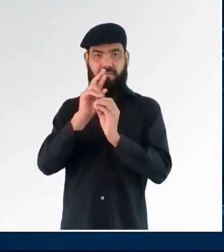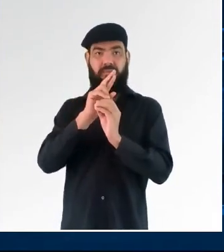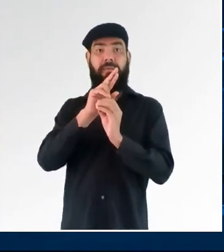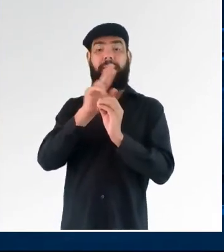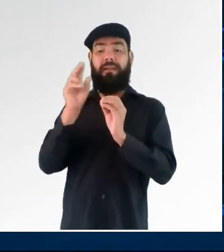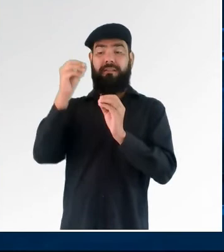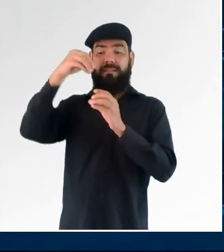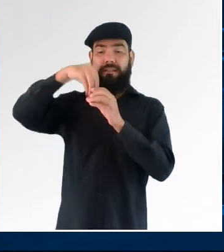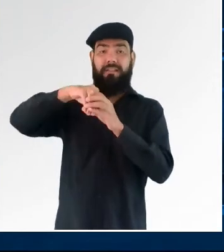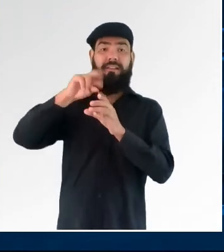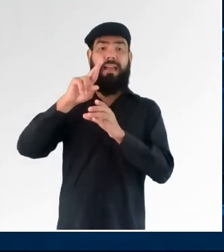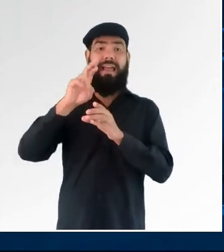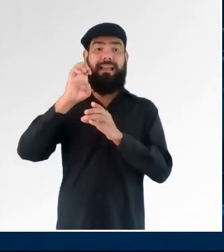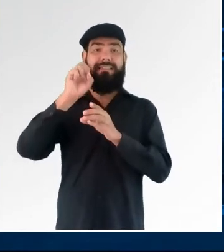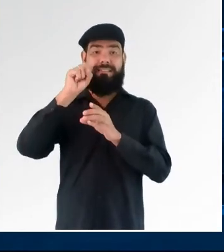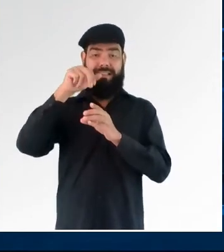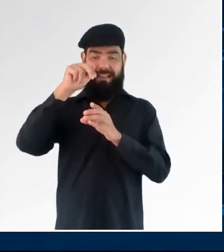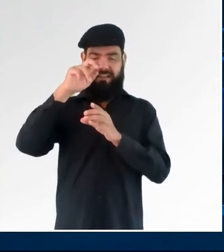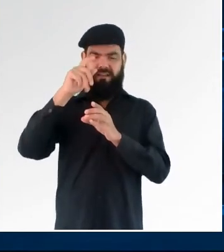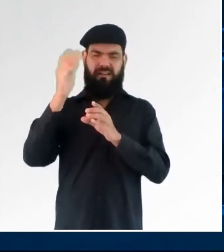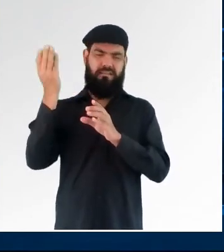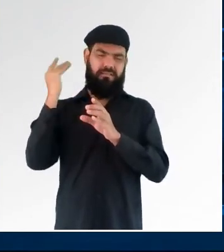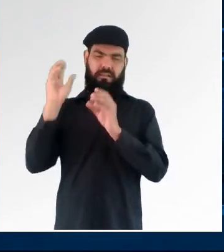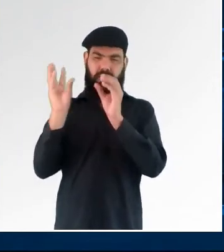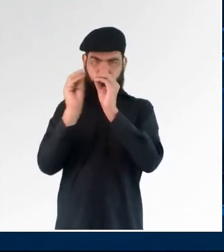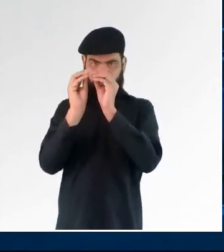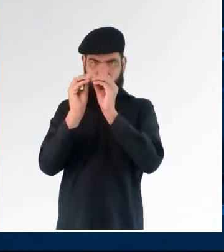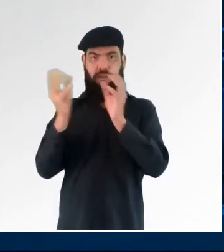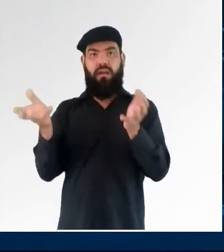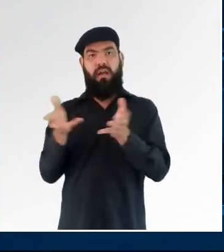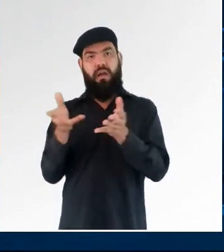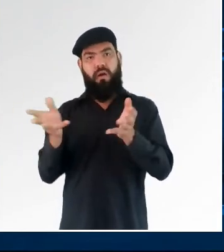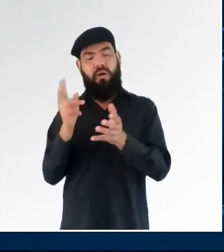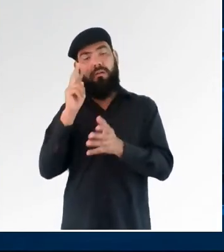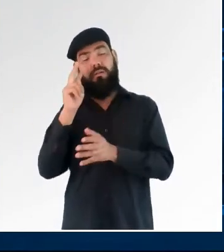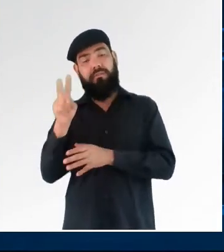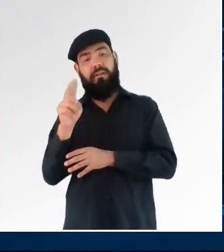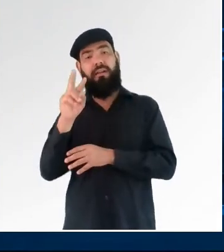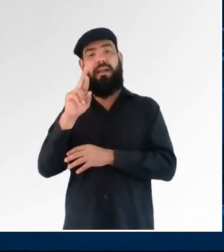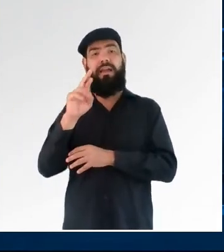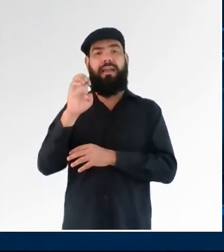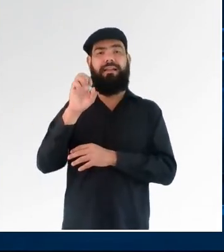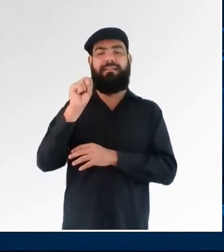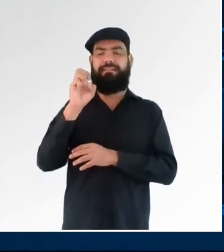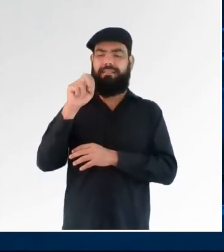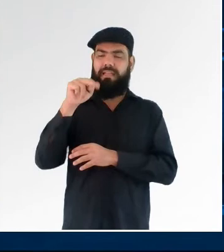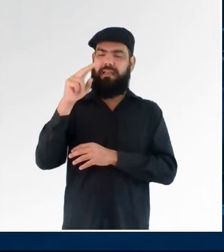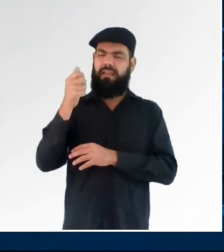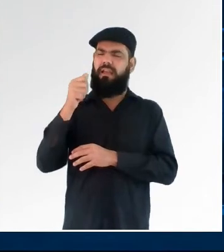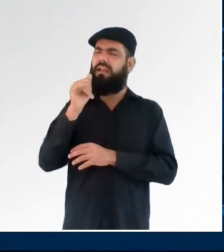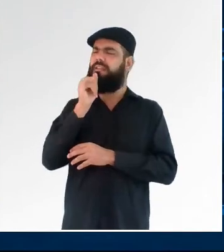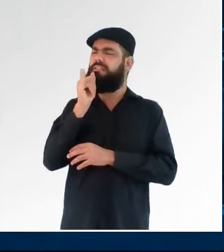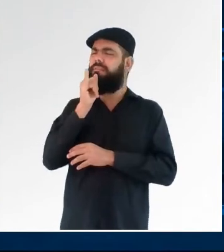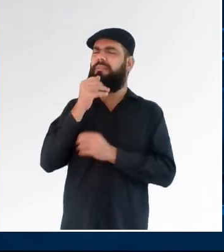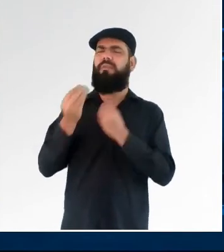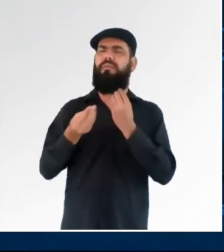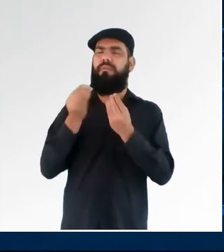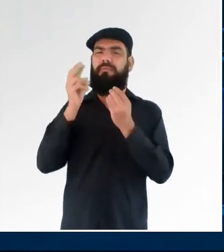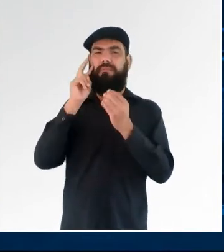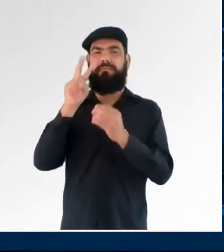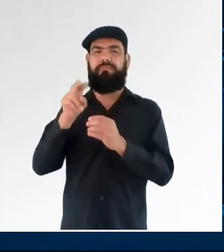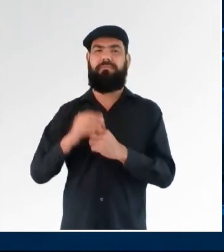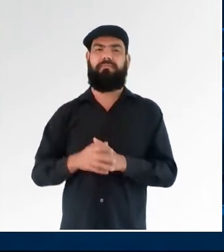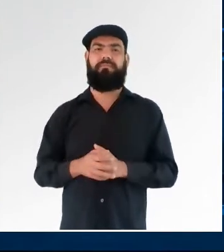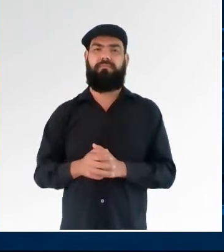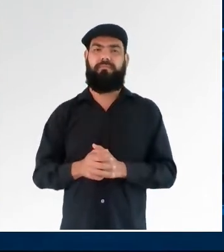primeiro texto, era uma resenha, né? Era uma resenha. Então vocês viram ali que ele estava falando de um livro e estava fazendo aquelas análises do livro, contando como